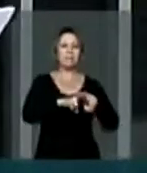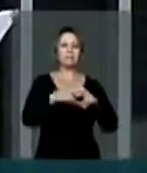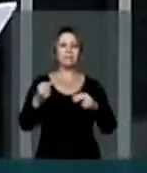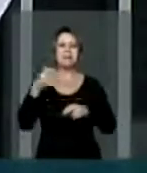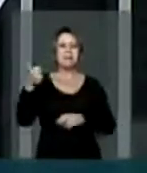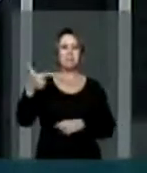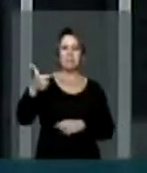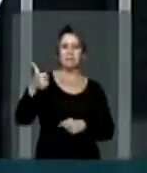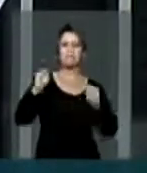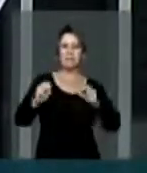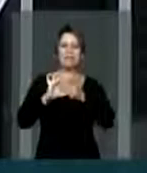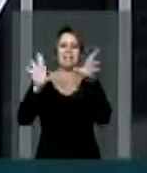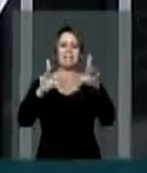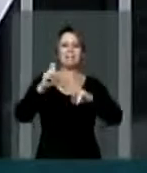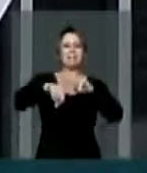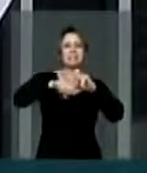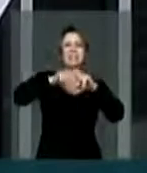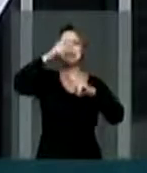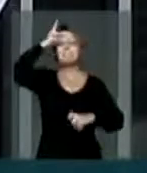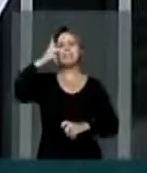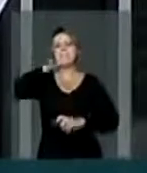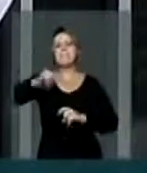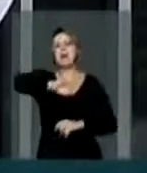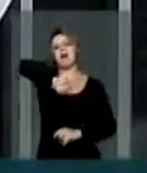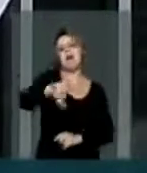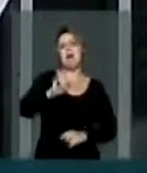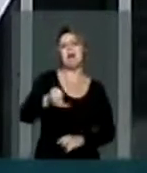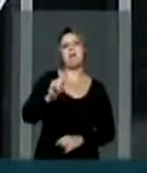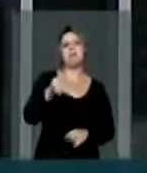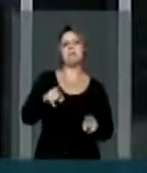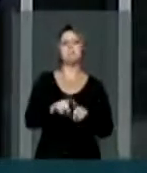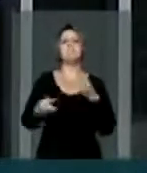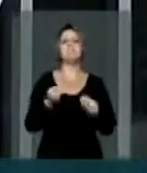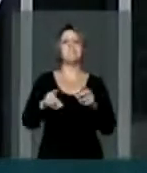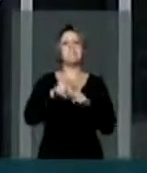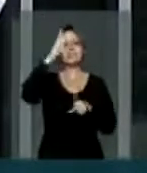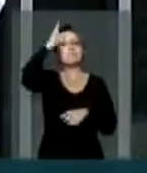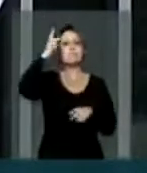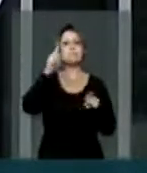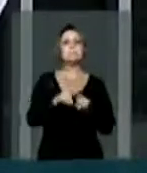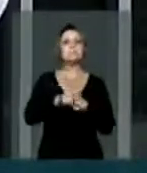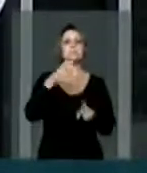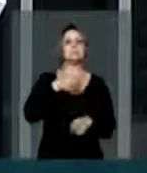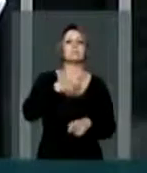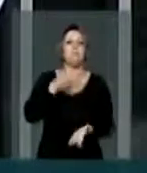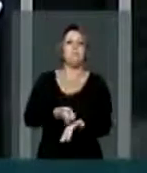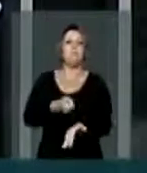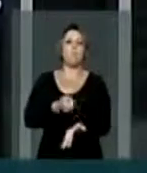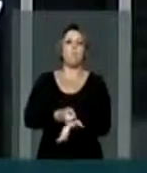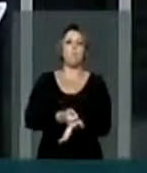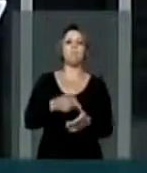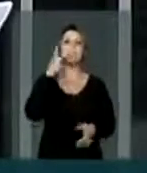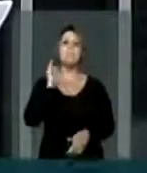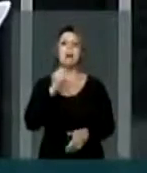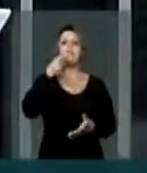crianças fiquem à mercê de aproveitadores, pois há diversos casos que os próprios pais incentivam e obrigam seus filhos a